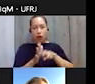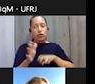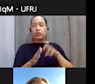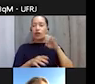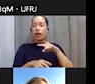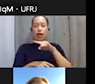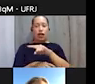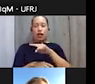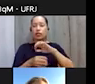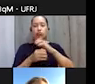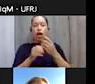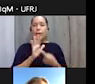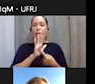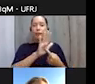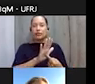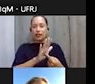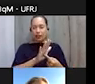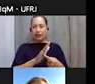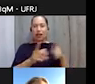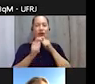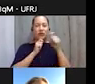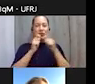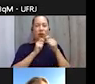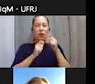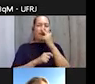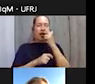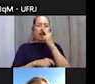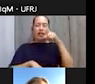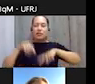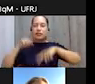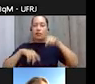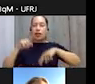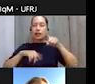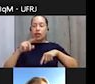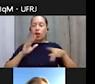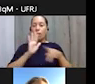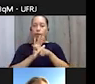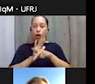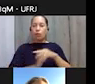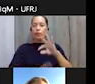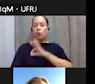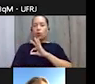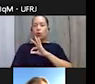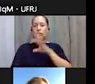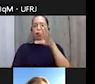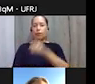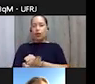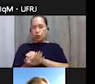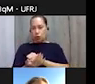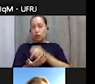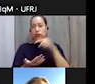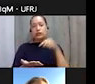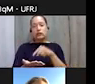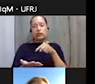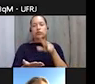apresentadas à imprensa como se fossem os objetos de apreensão policial e que isso colaboraria para